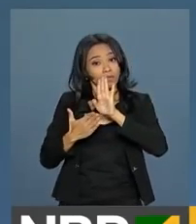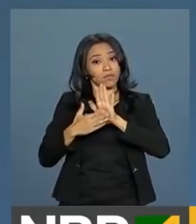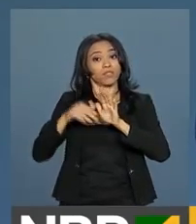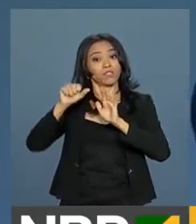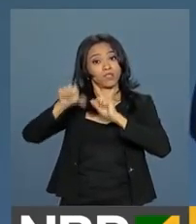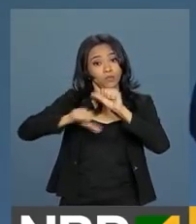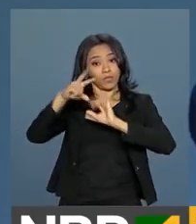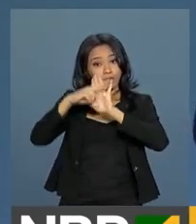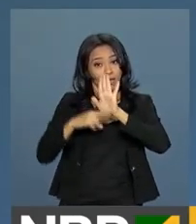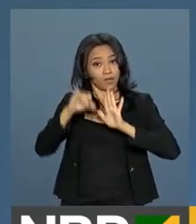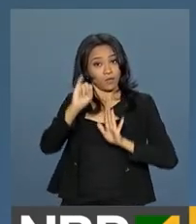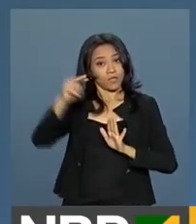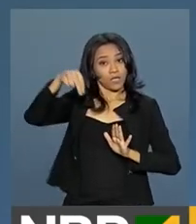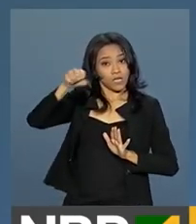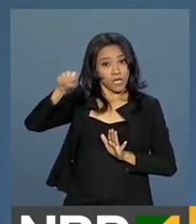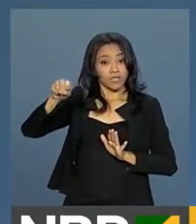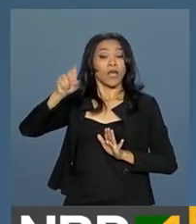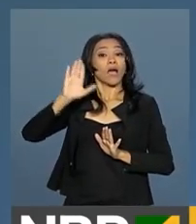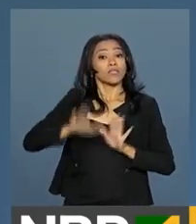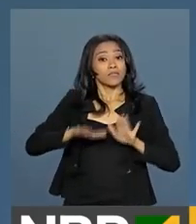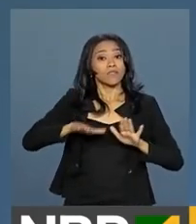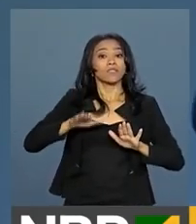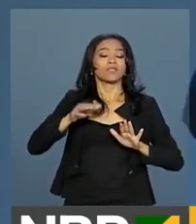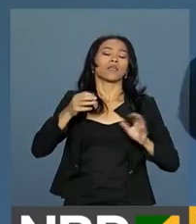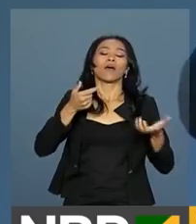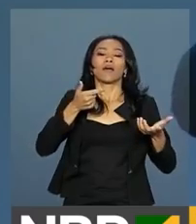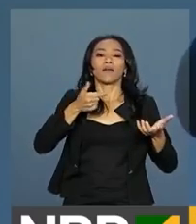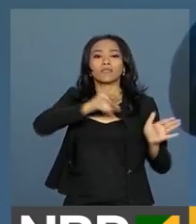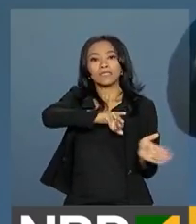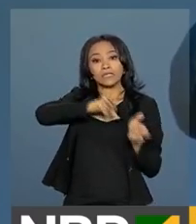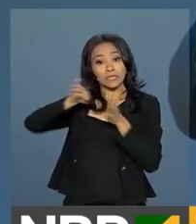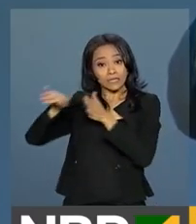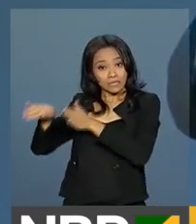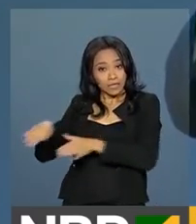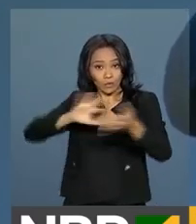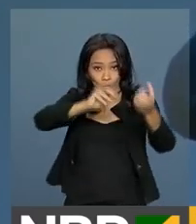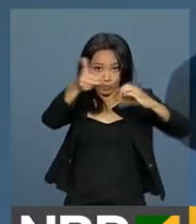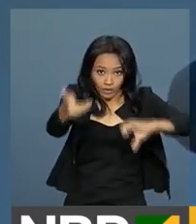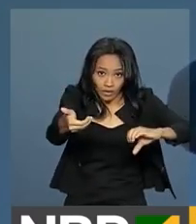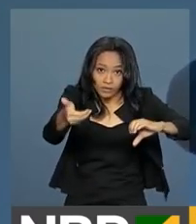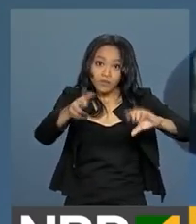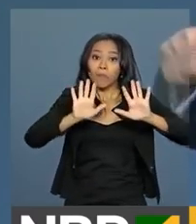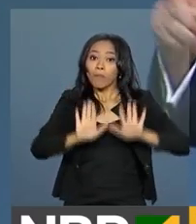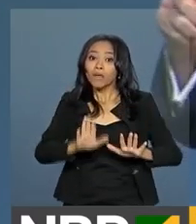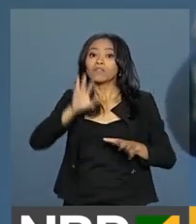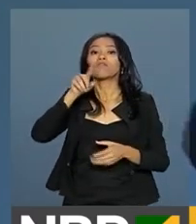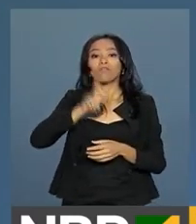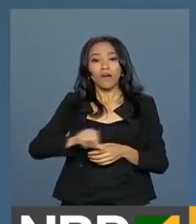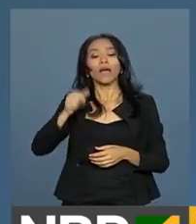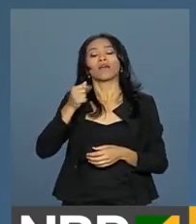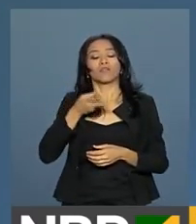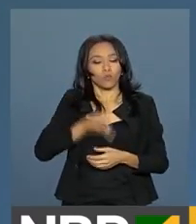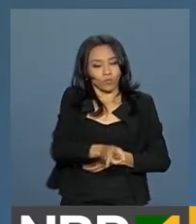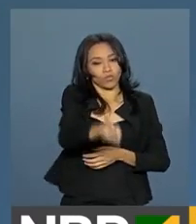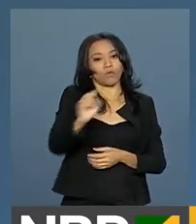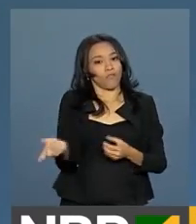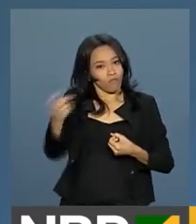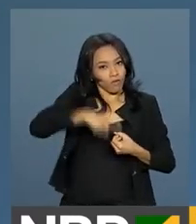pode ter saído da pauta legislativa mas não saiu da pauta política para o país ninguém chegar ao fim deste ano